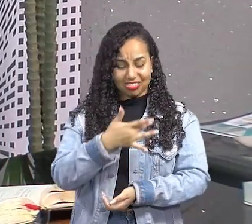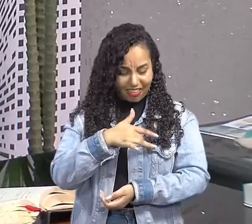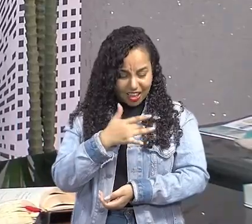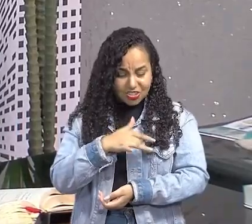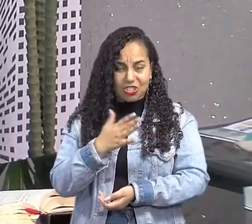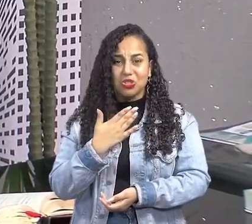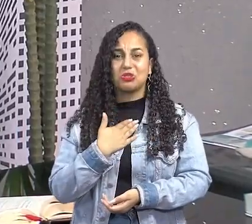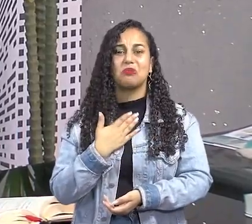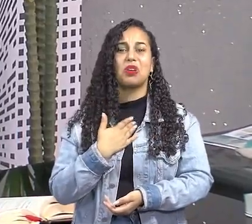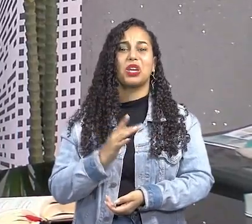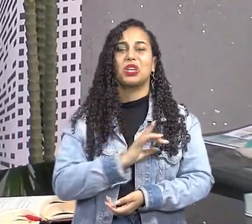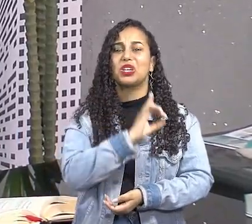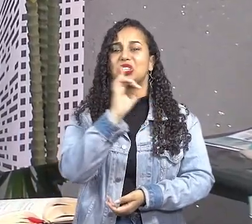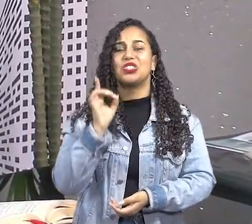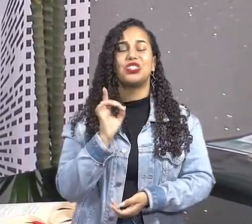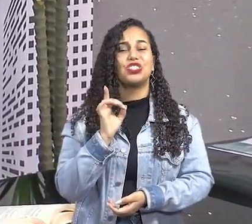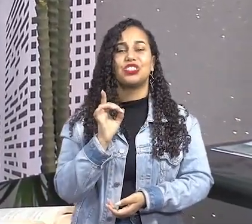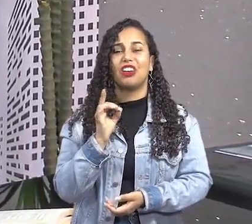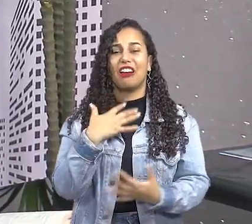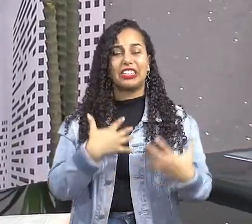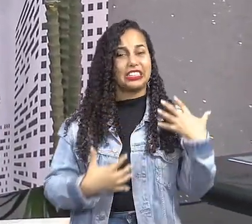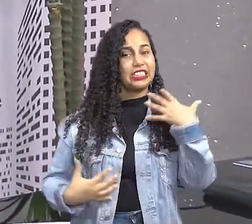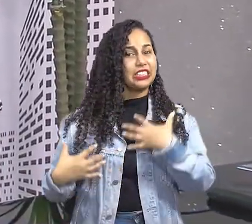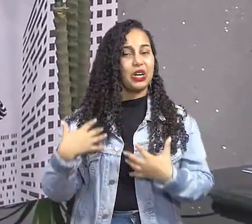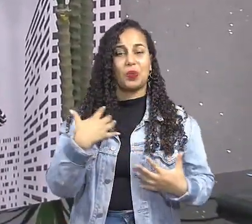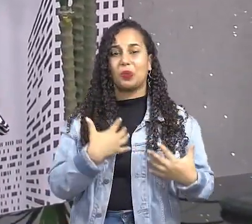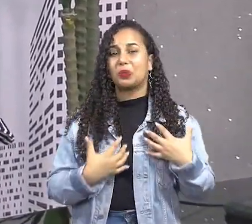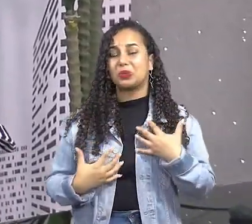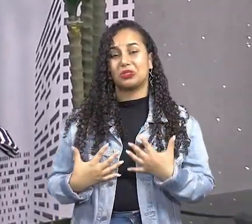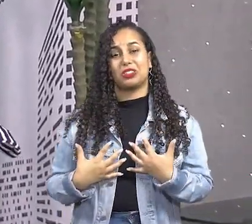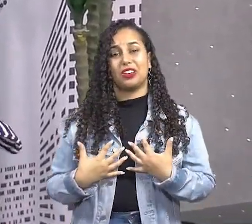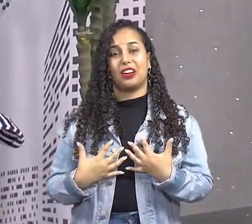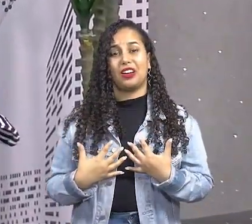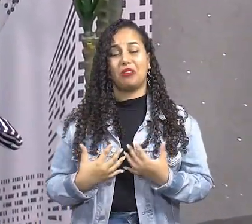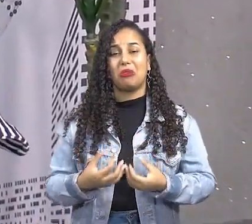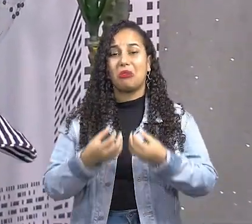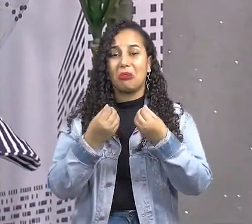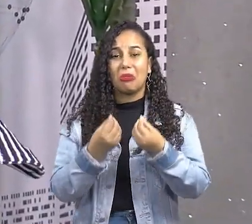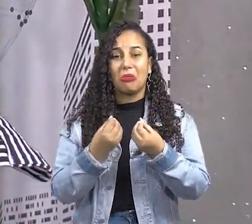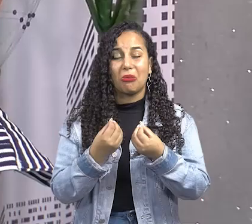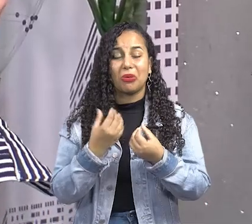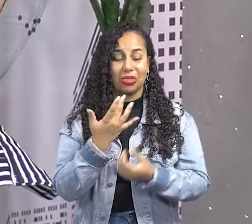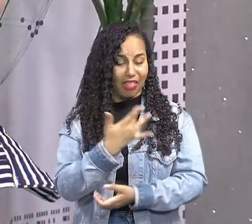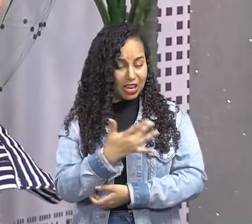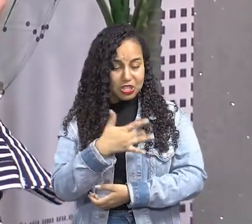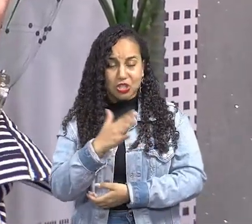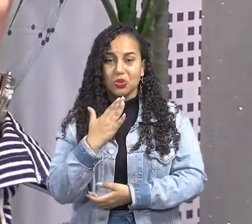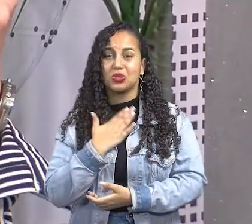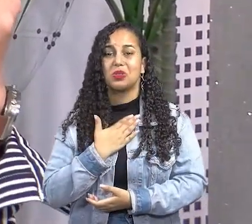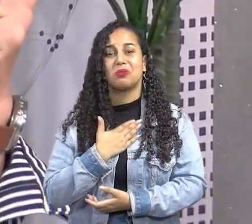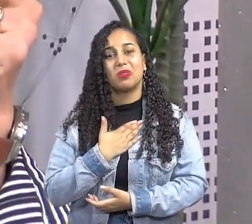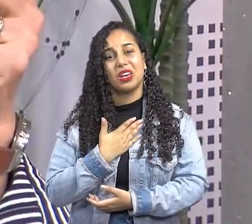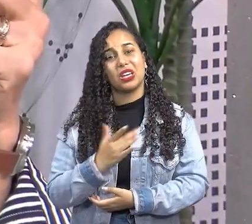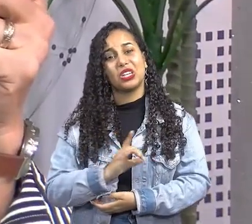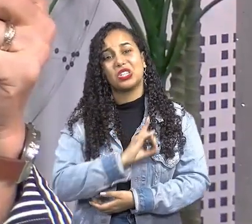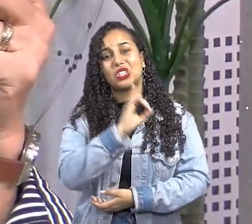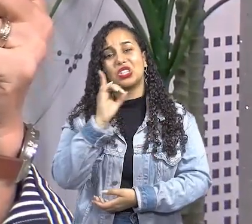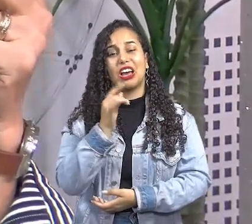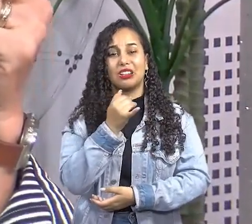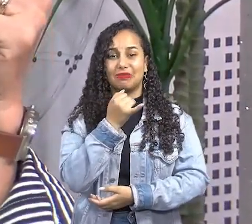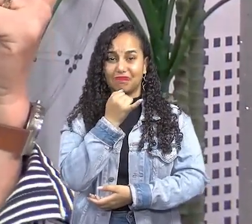de mim em dias de angústia? O que seria de mim em dias de